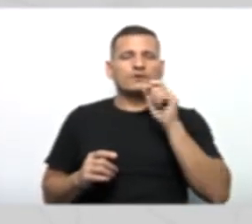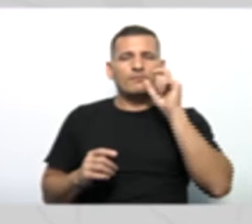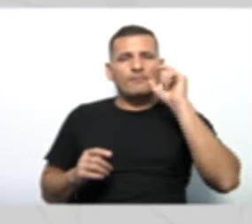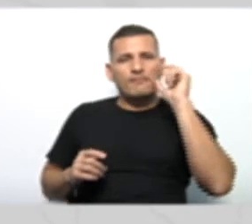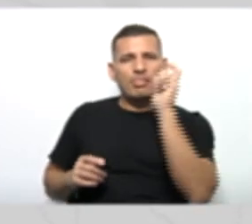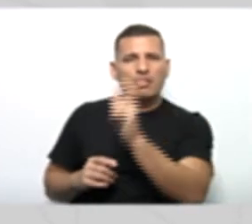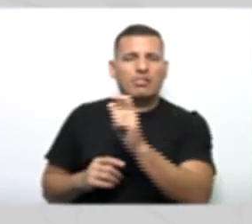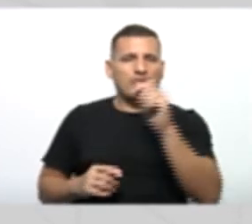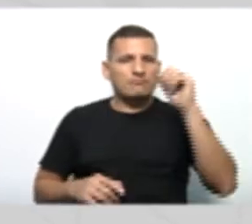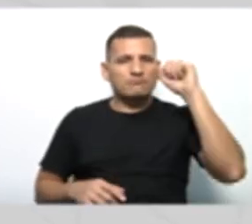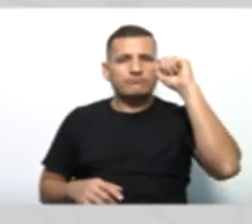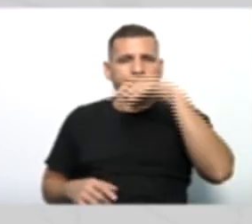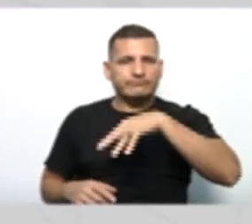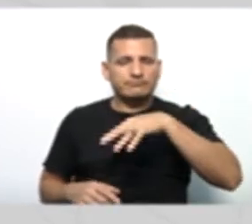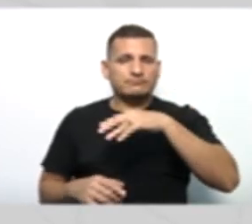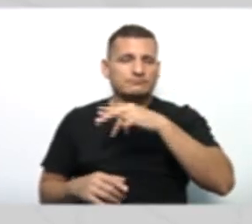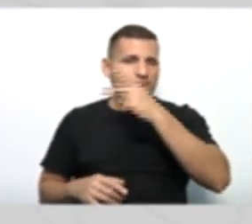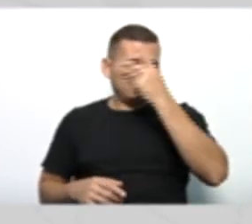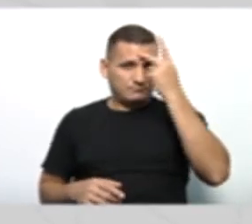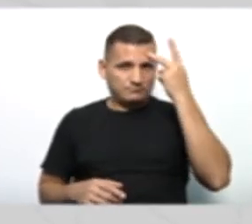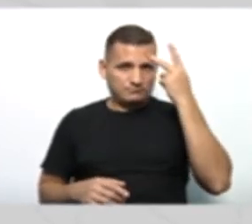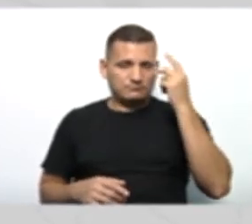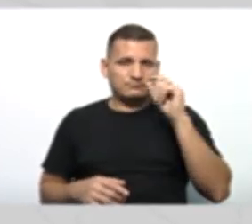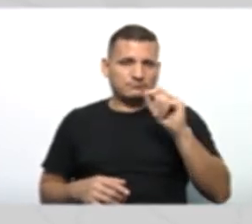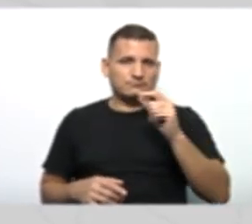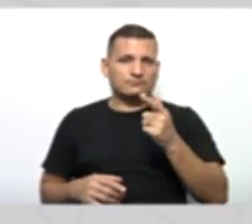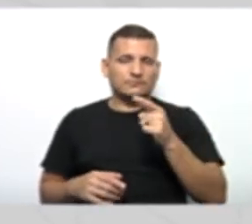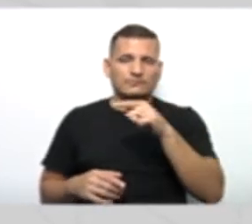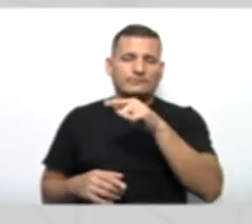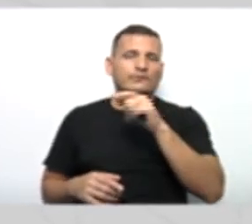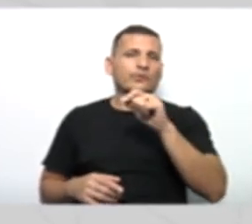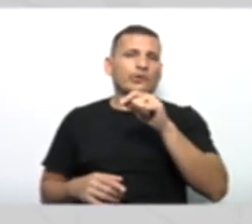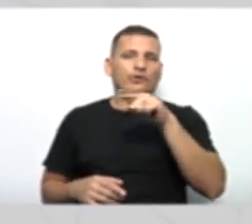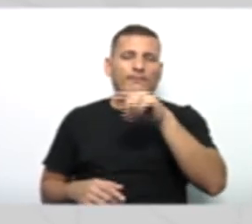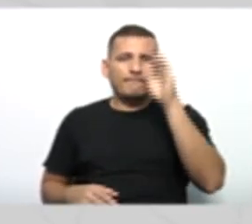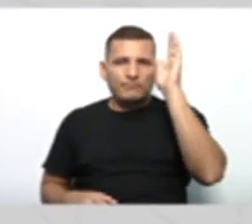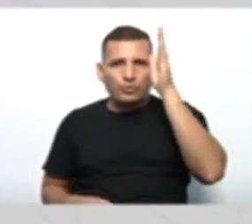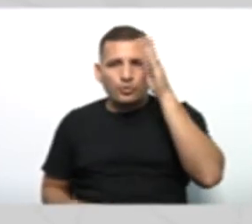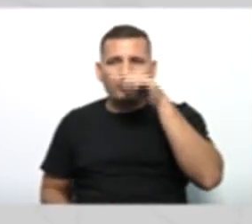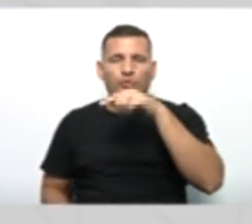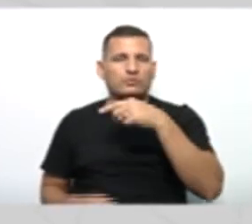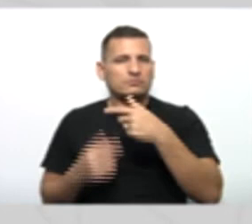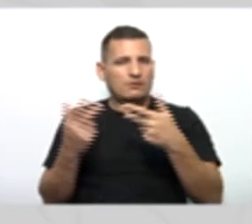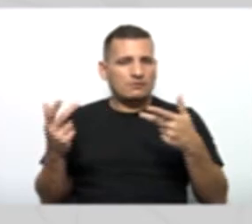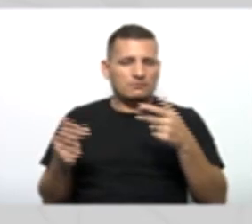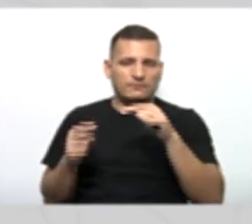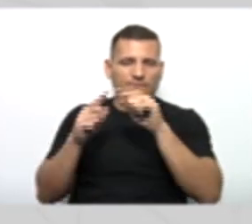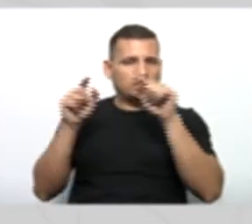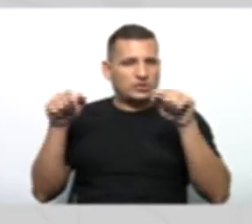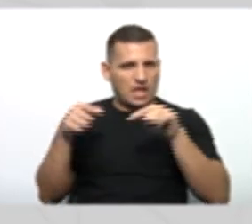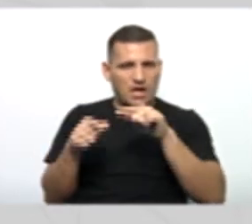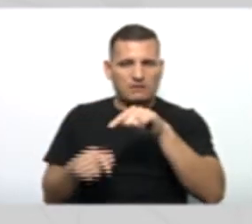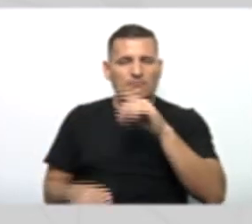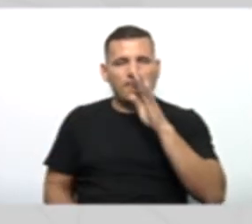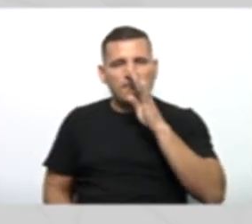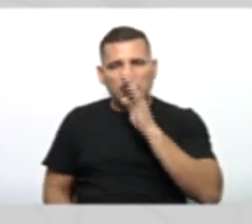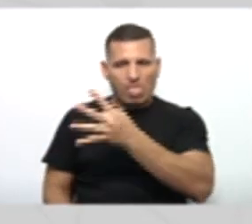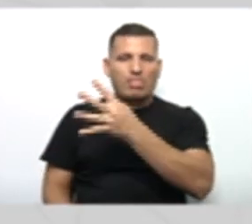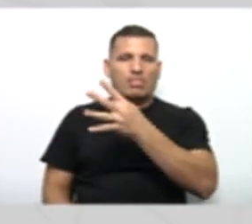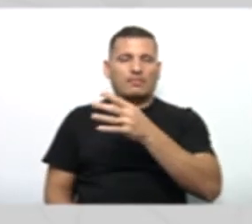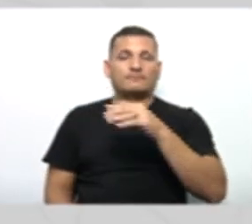verbalmente uma pessoa quando ele chama é o funcionário de incompetente na frente de todo mundo quando